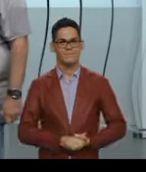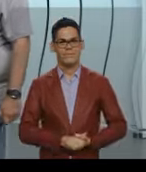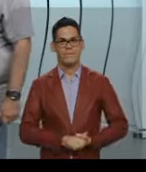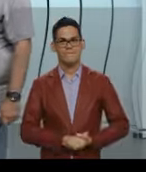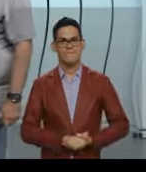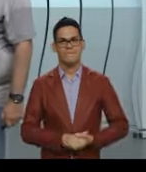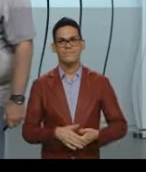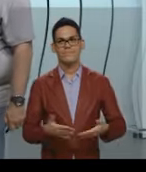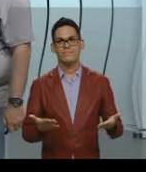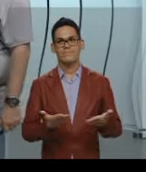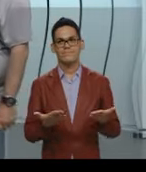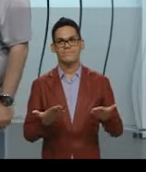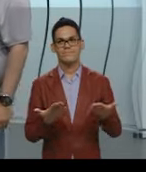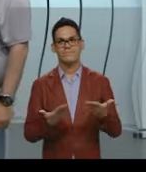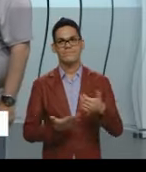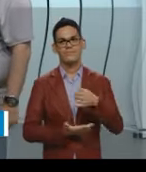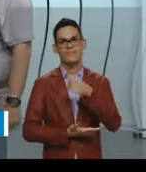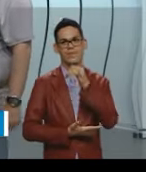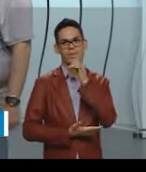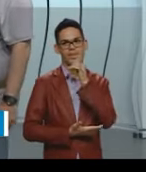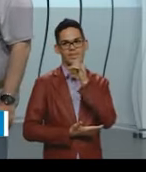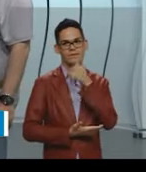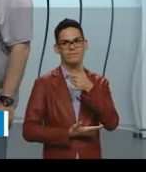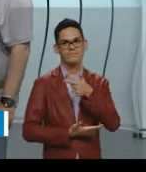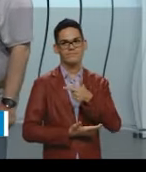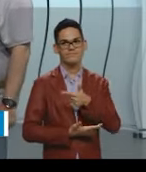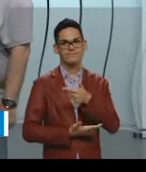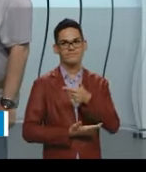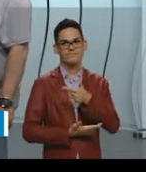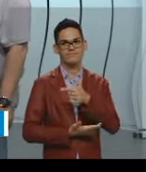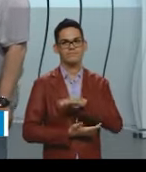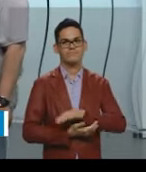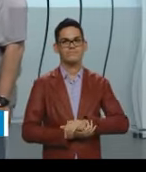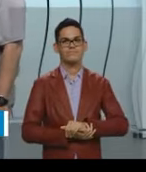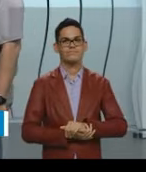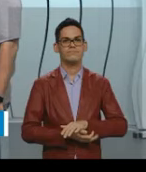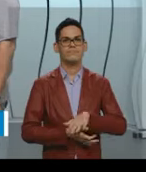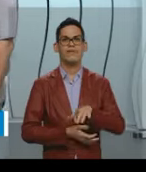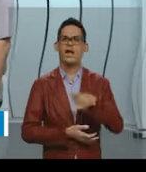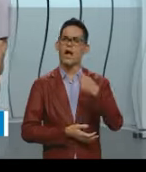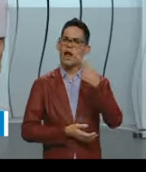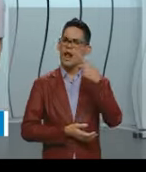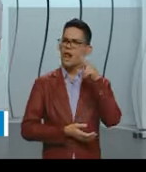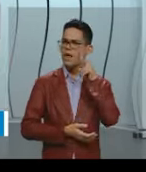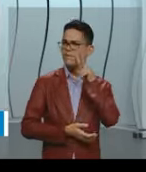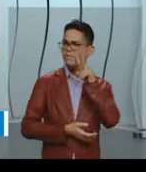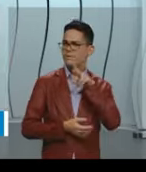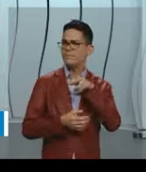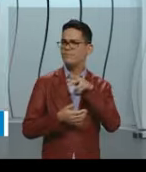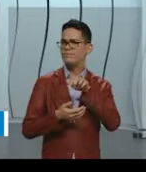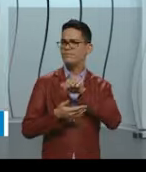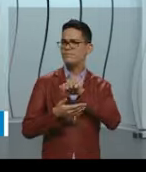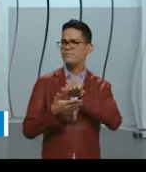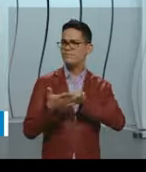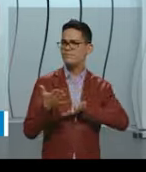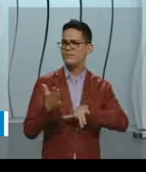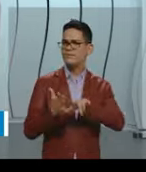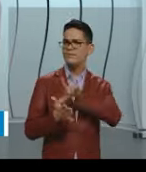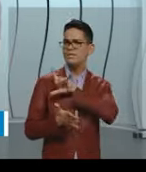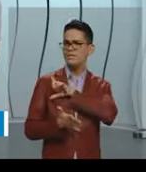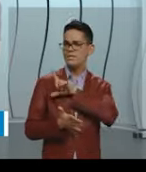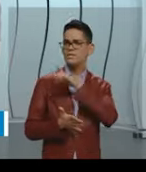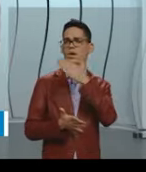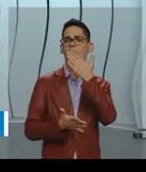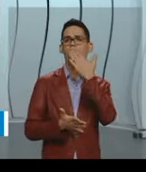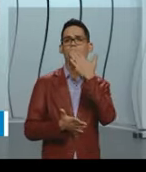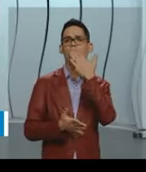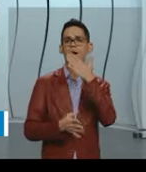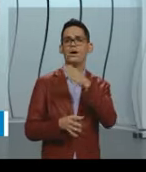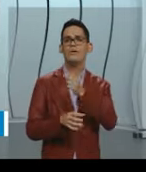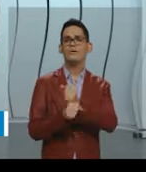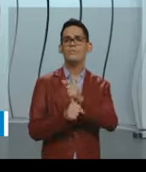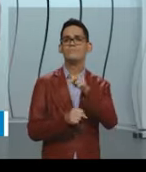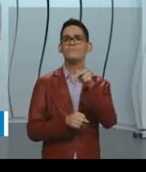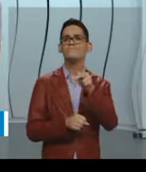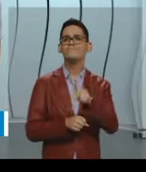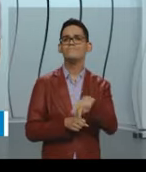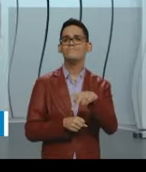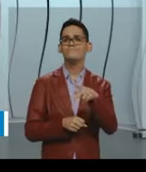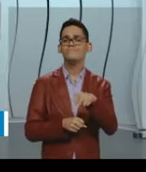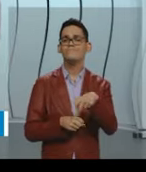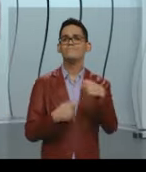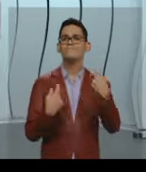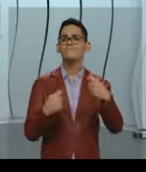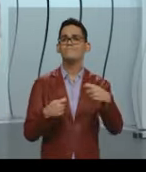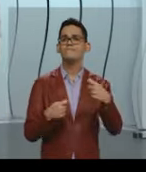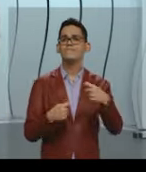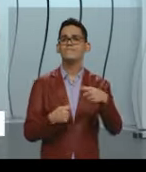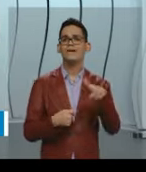Vamos para o exemplo 2. Considerando a situação anterior, qual é a nota mínima que o aluno deveria obter em matemática para que ele fosse